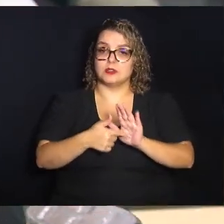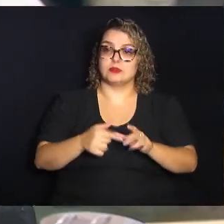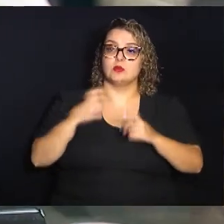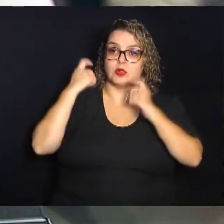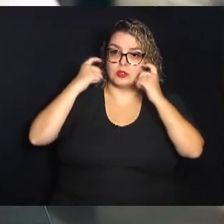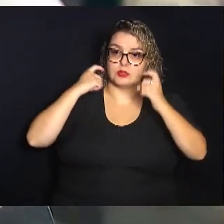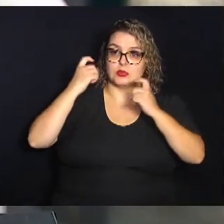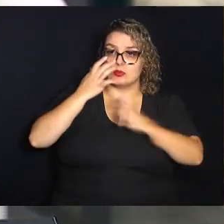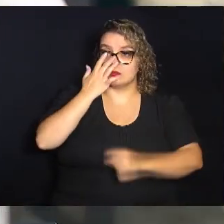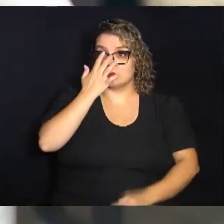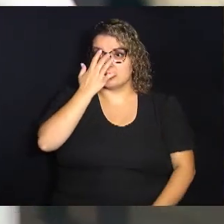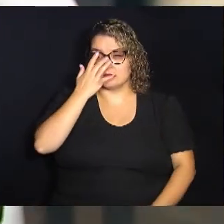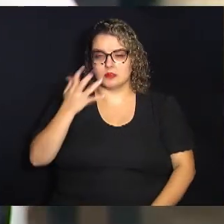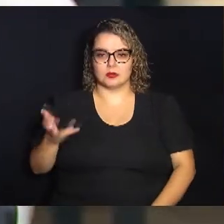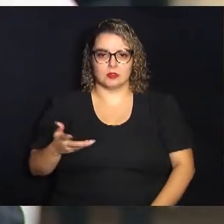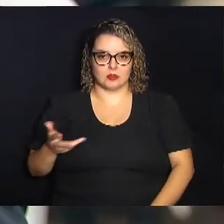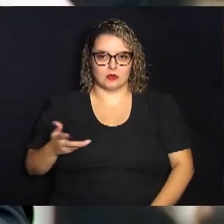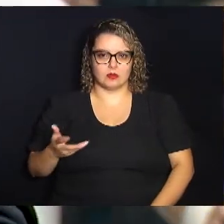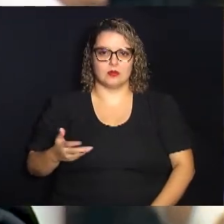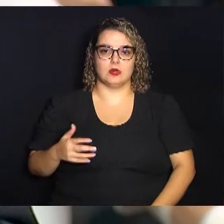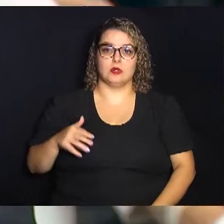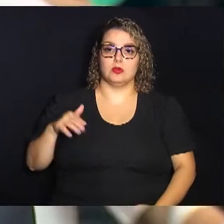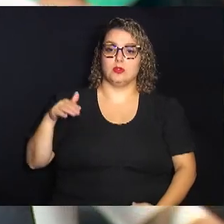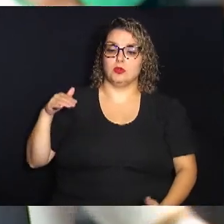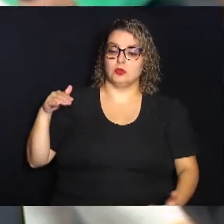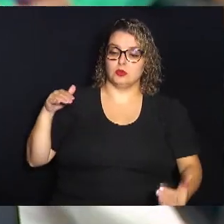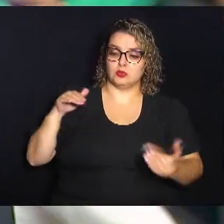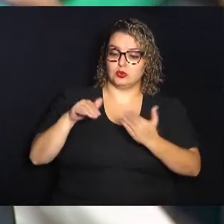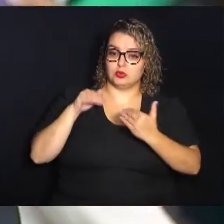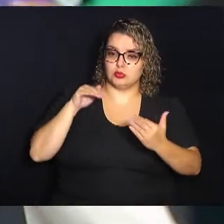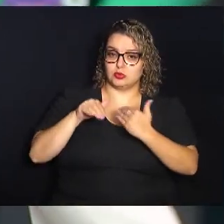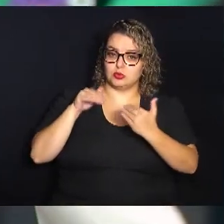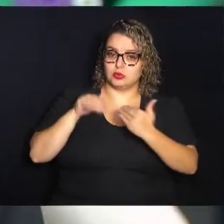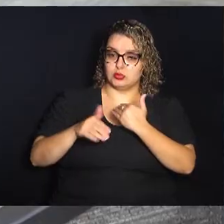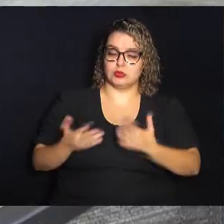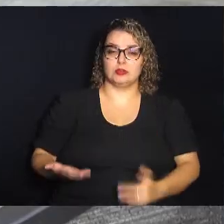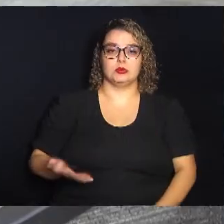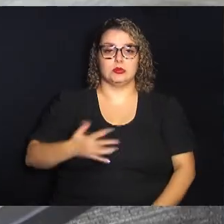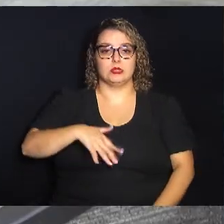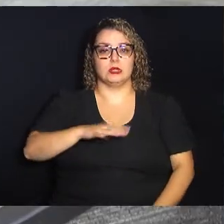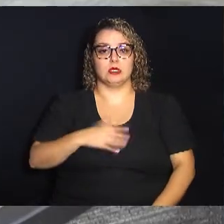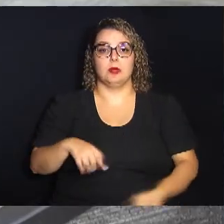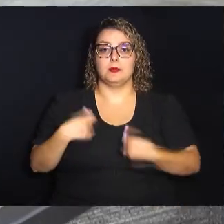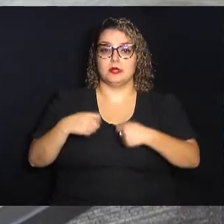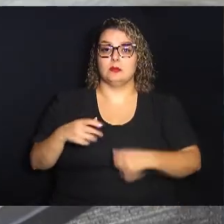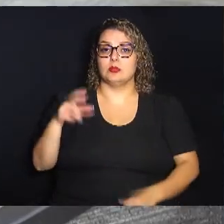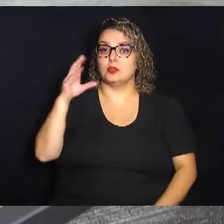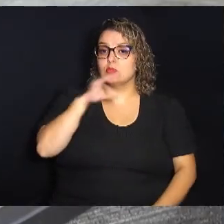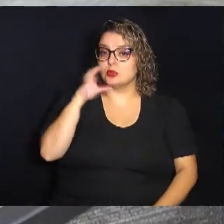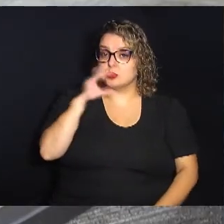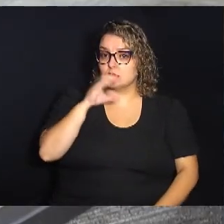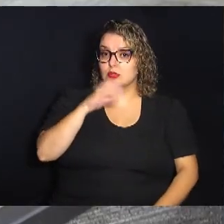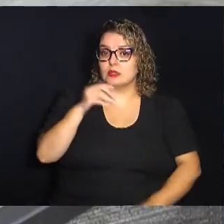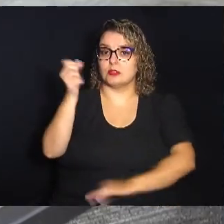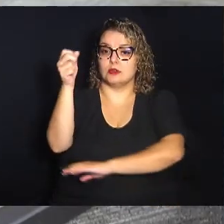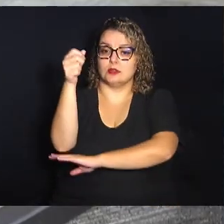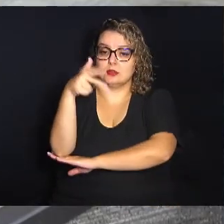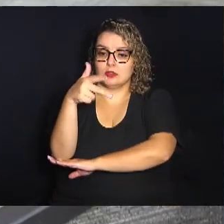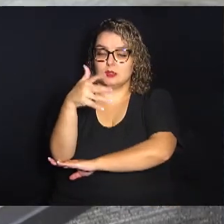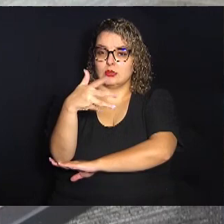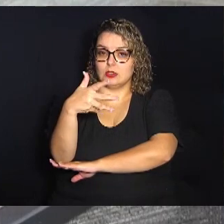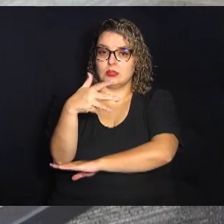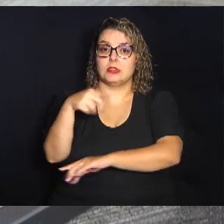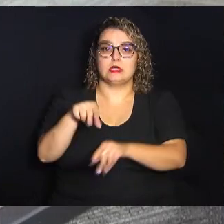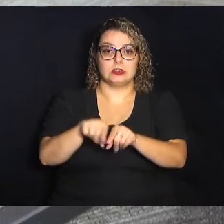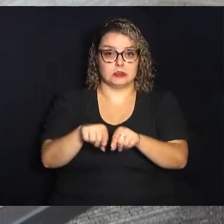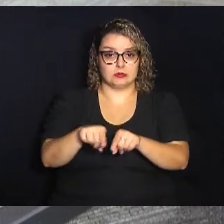mostra preocupado com a velocidade dos carros que passam pela região. Ali necessita com urgência também redutores de